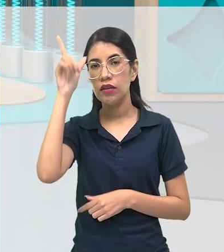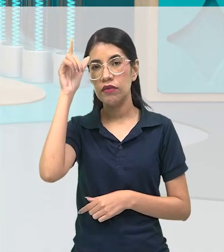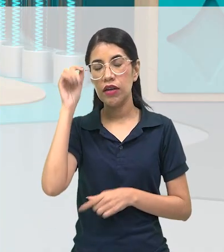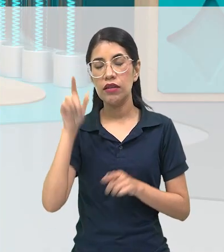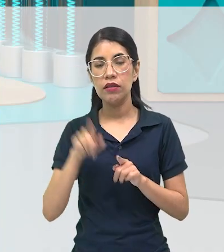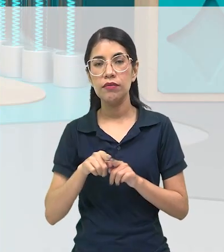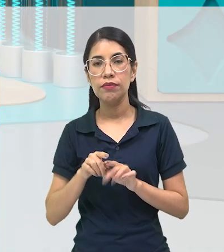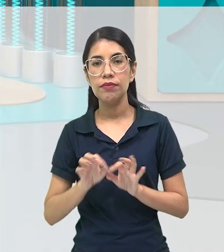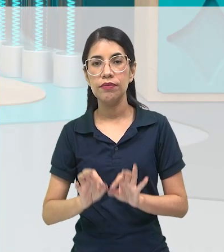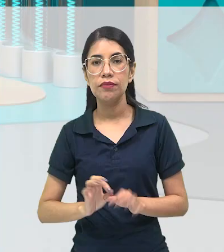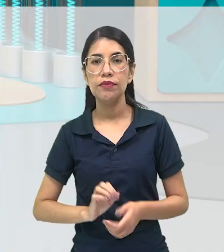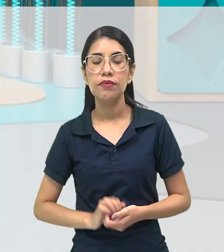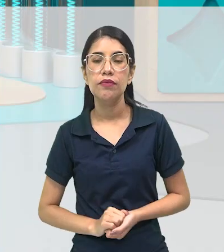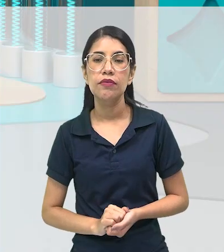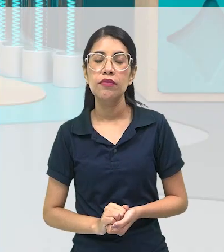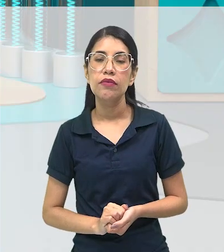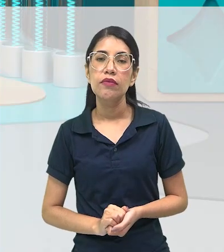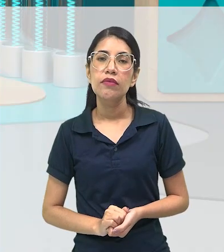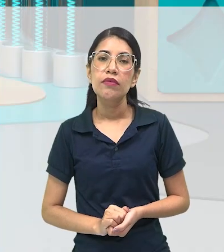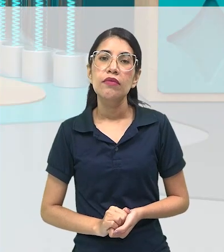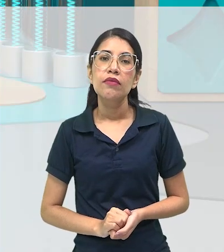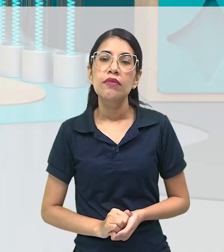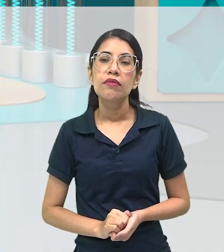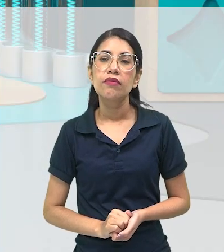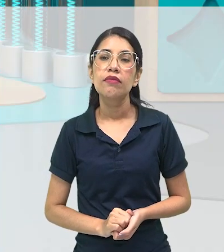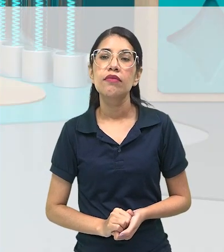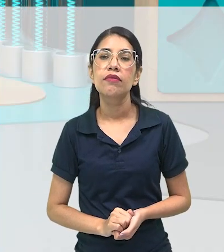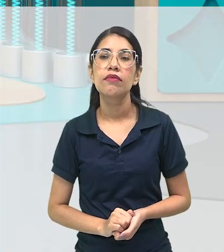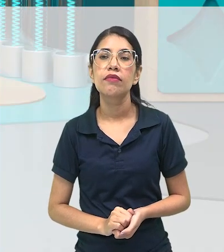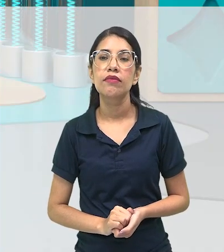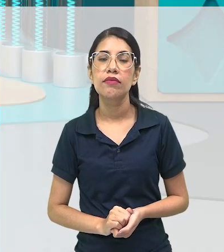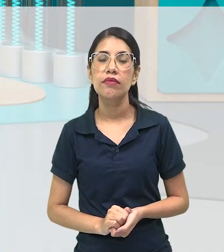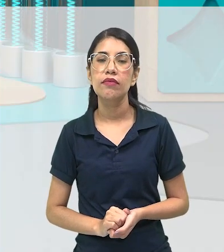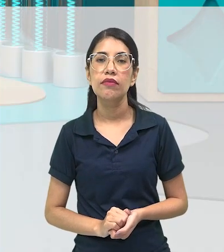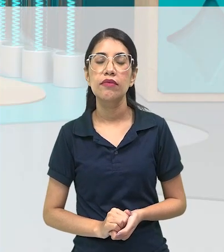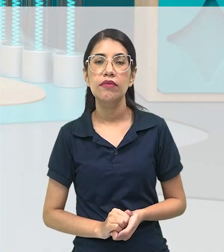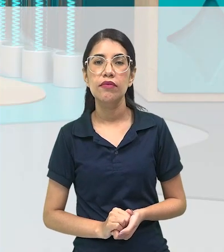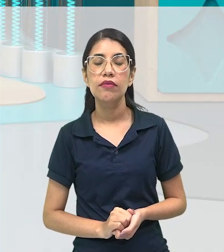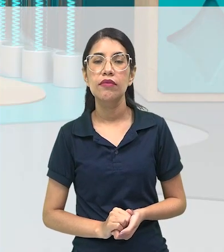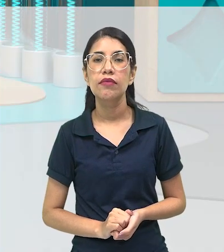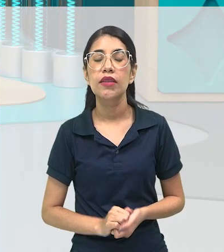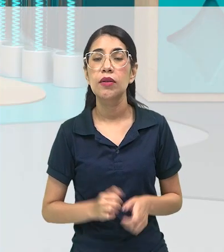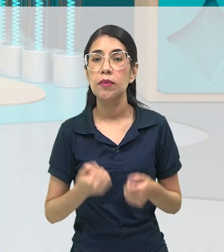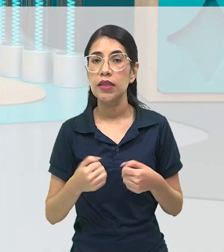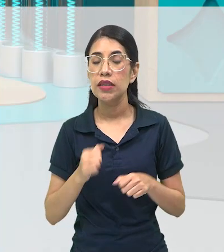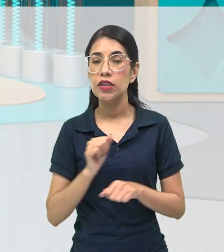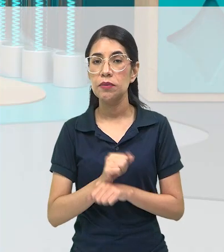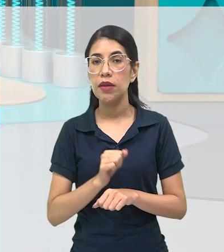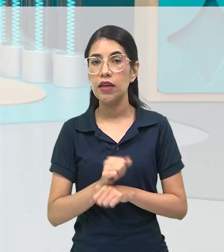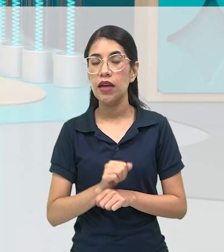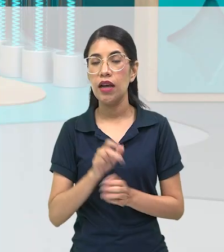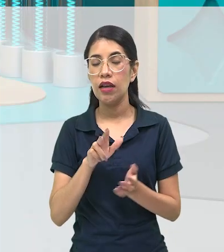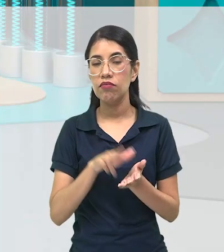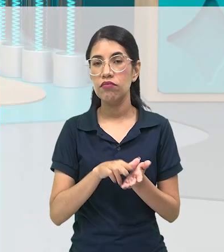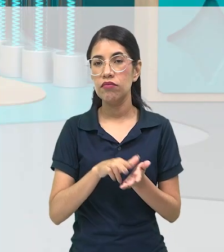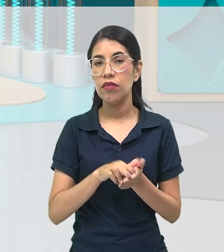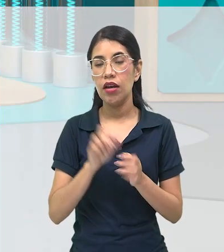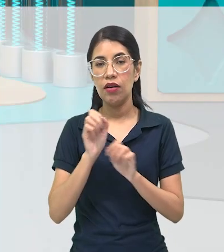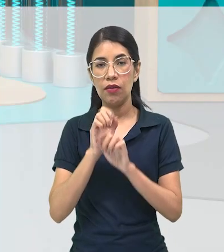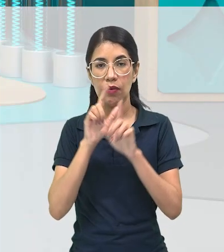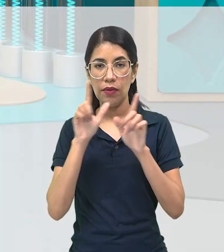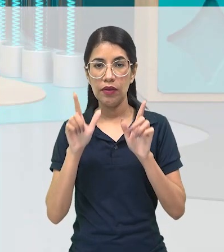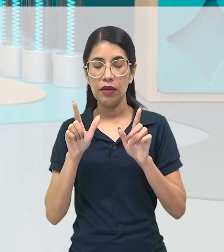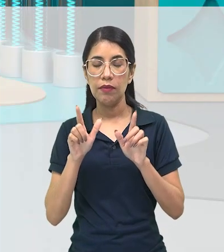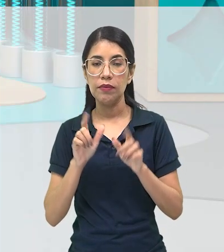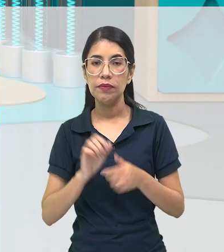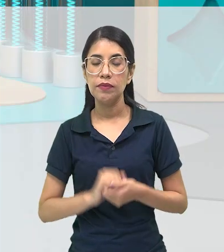também. Então, todos esses fatores ajudam. E é esperar a consciência da vítima retornar. Em algum